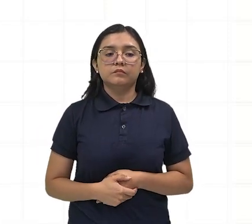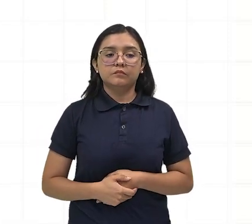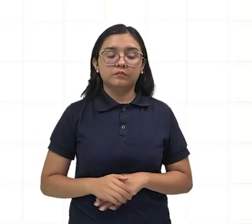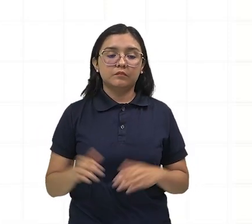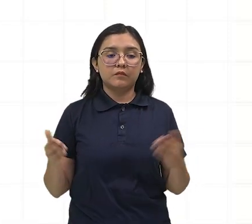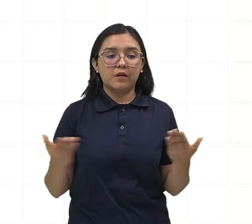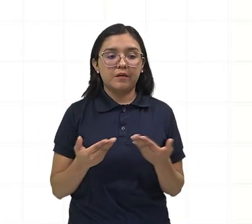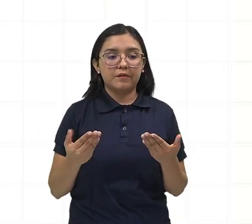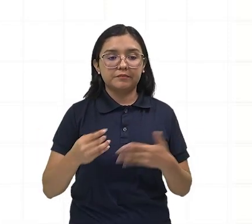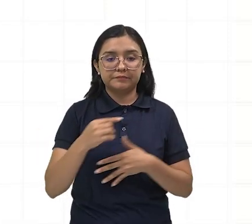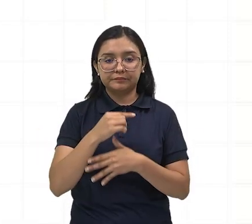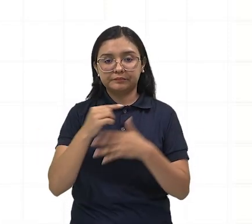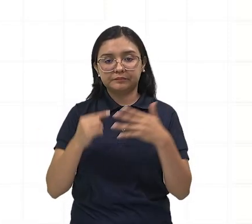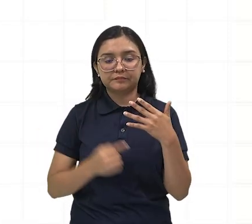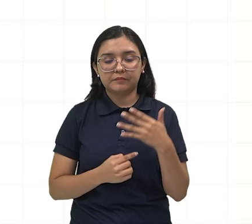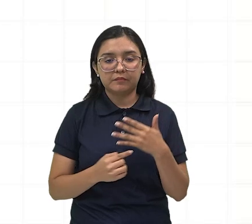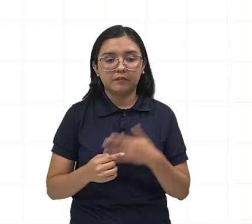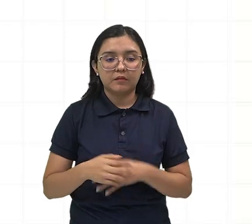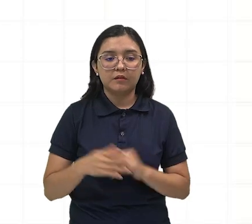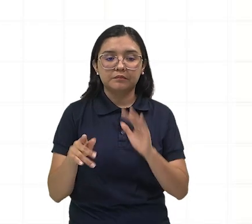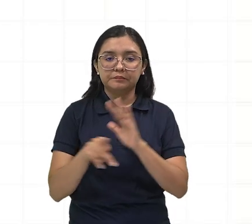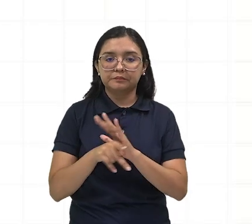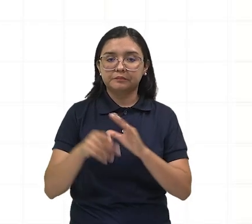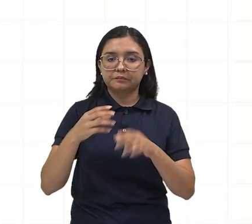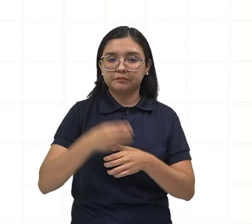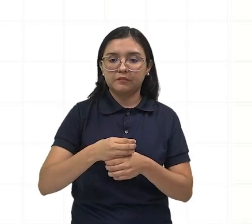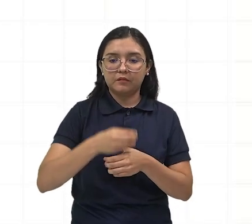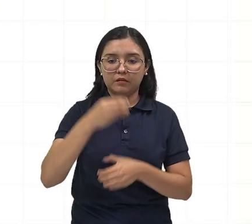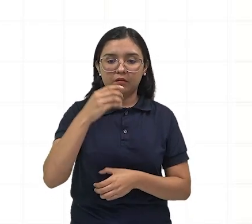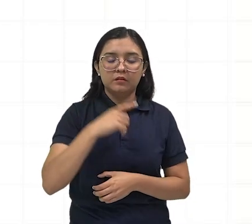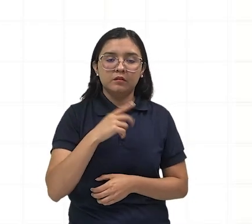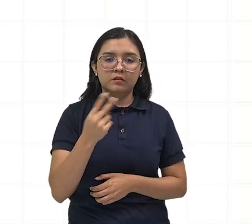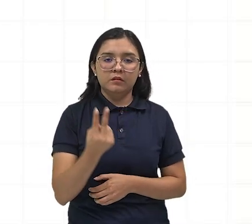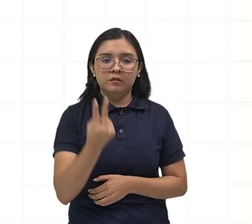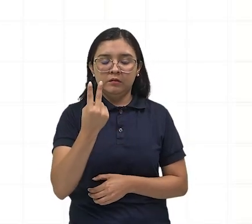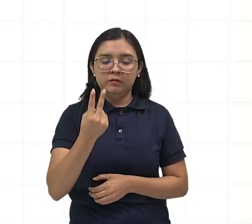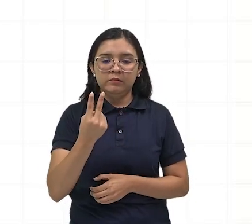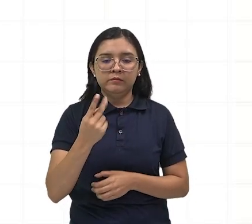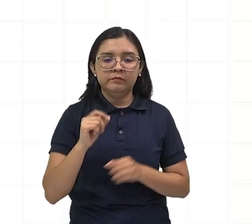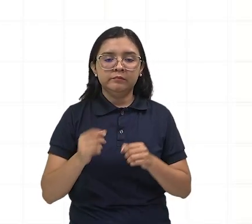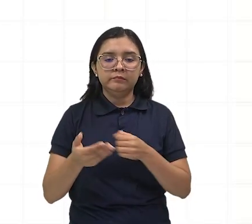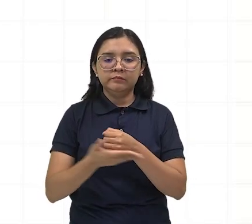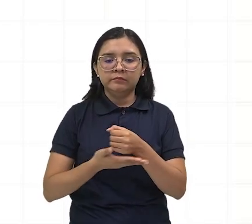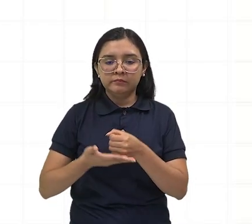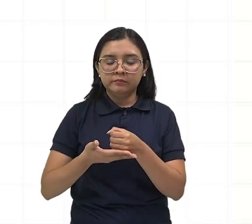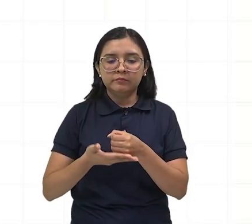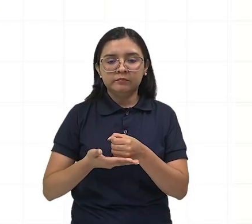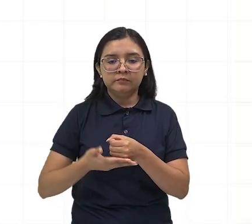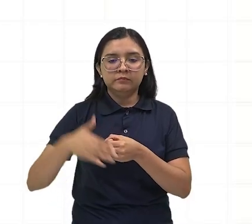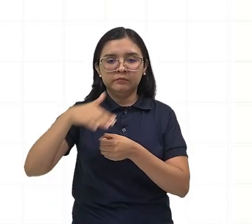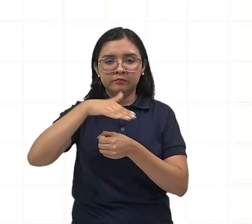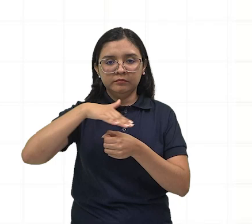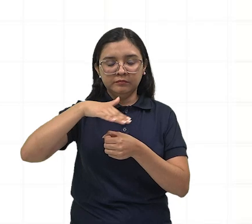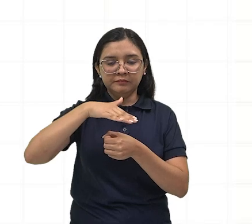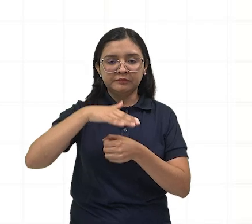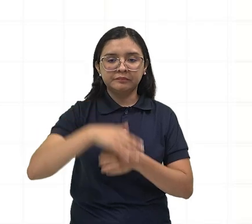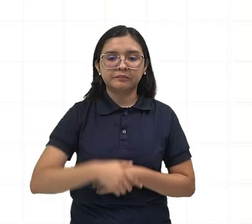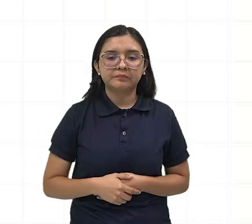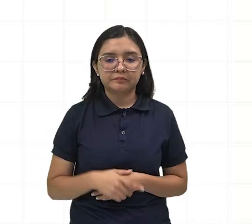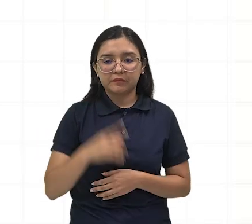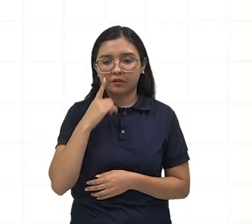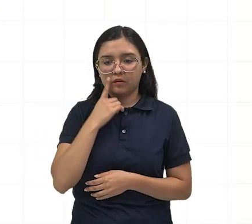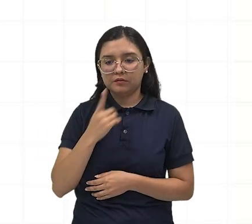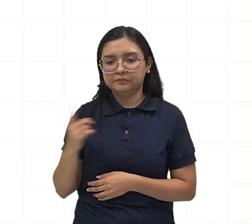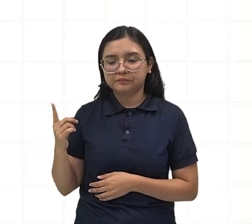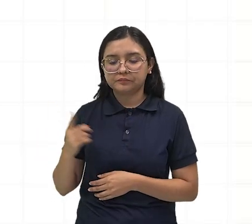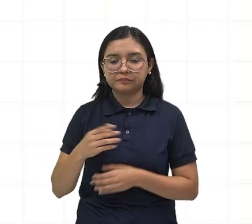Vamos para os elementos. Então, o cilindro possui duas bases, nós vimos agora, né? Dois círculos